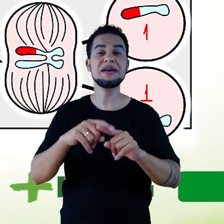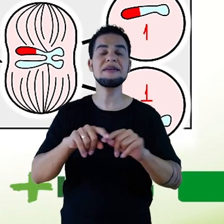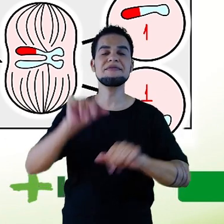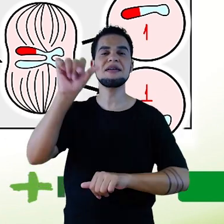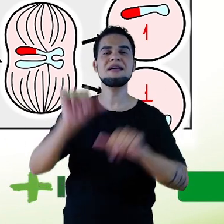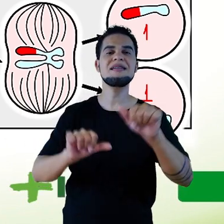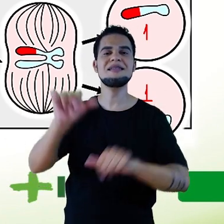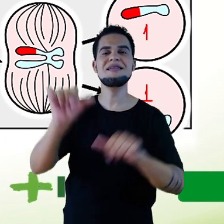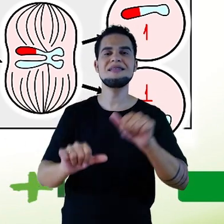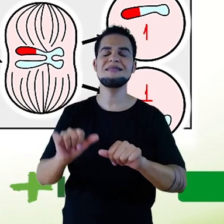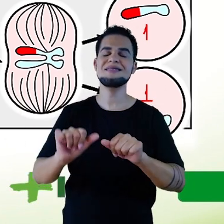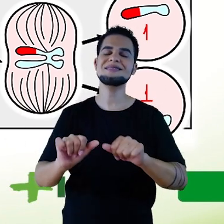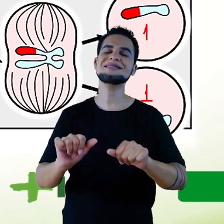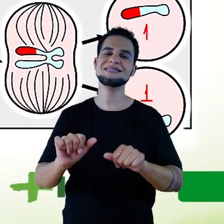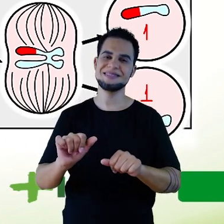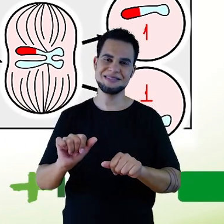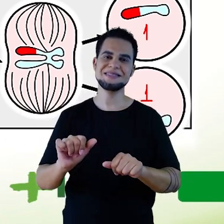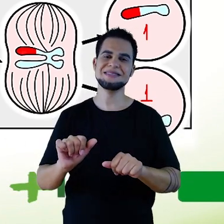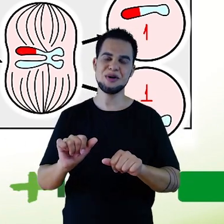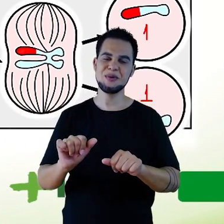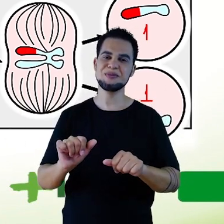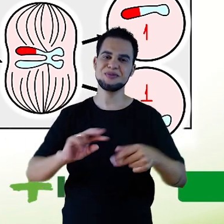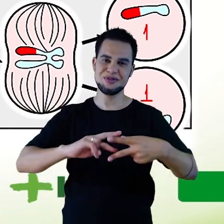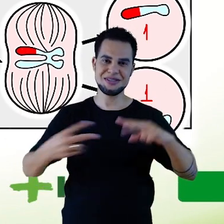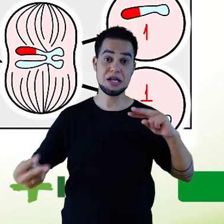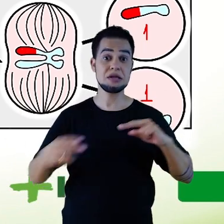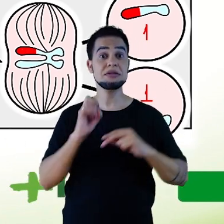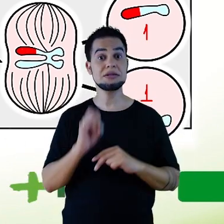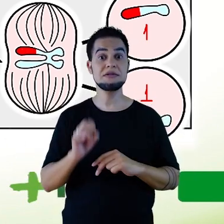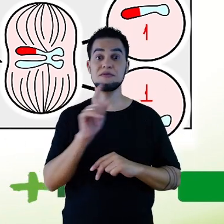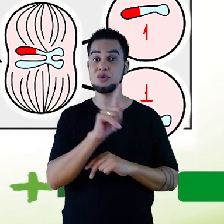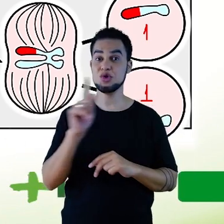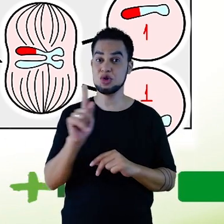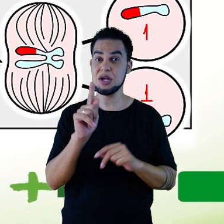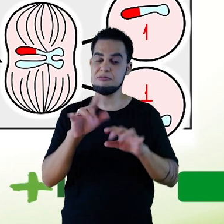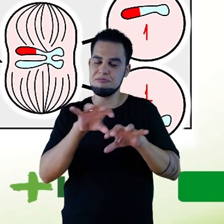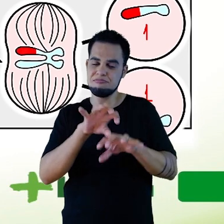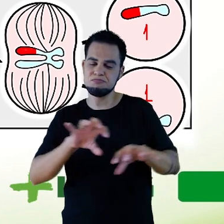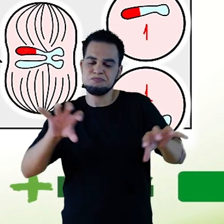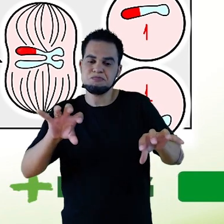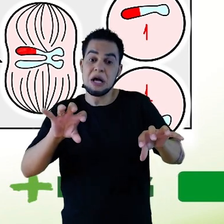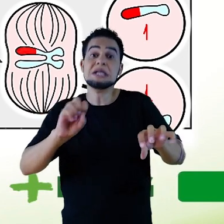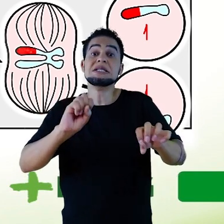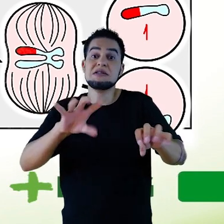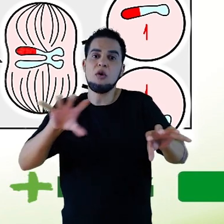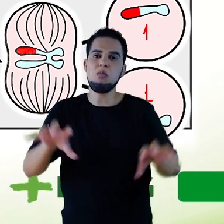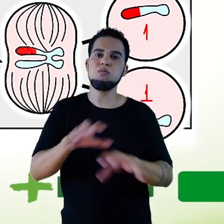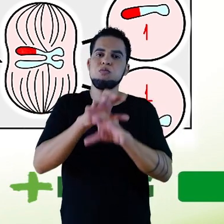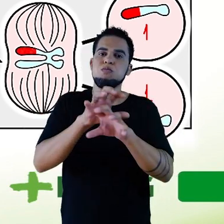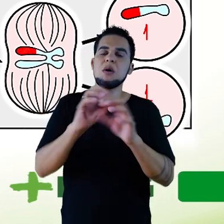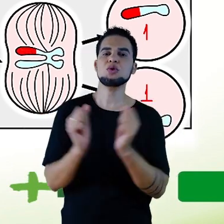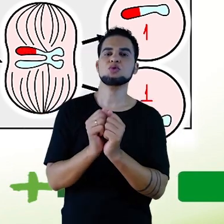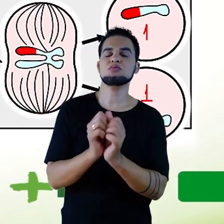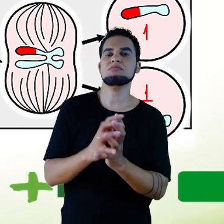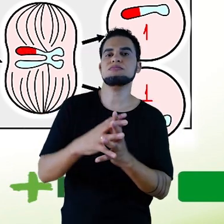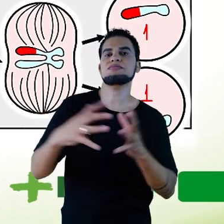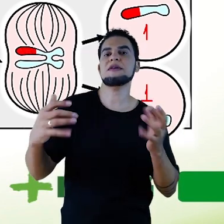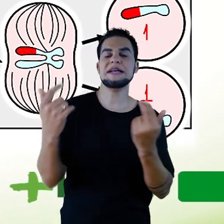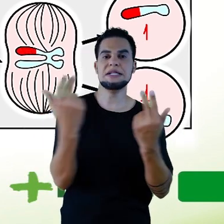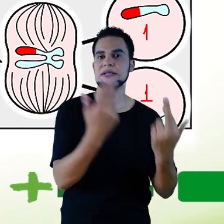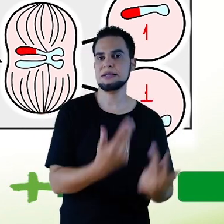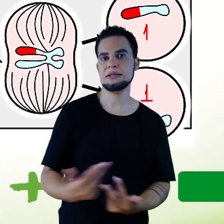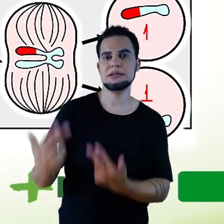variação genética. Se for gêmeos bivitelinos, né, gente? Porque se for gêmeo univitelino, eles são mesma genética,